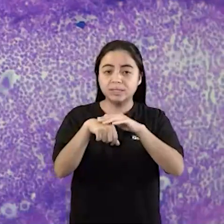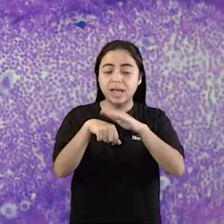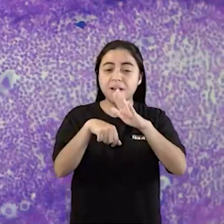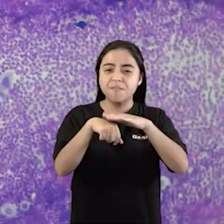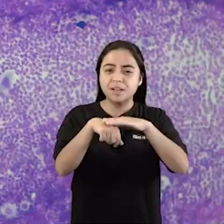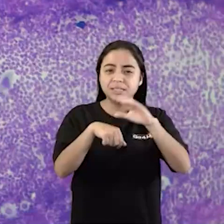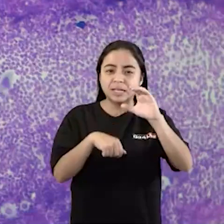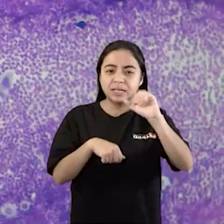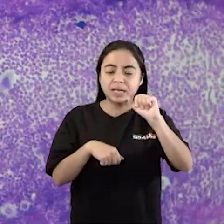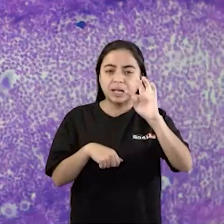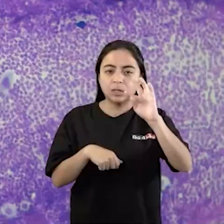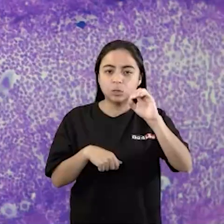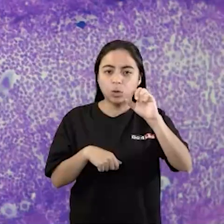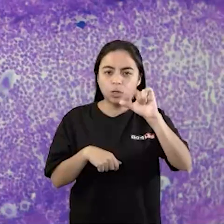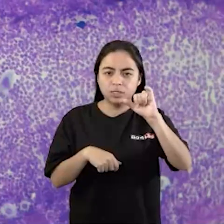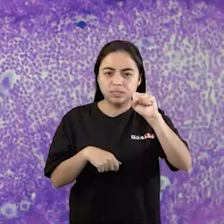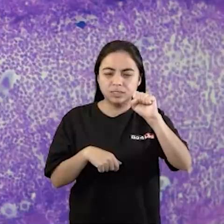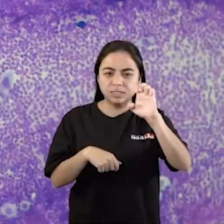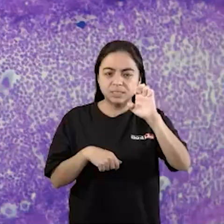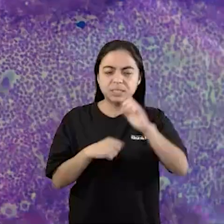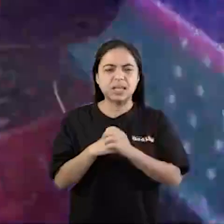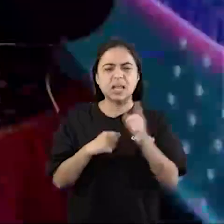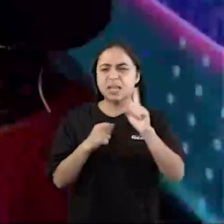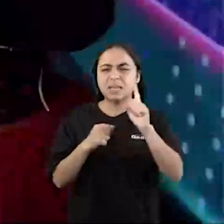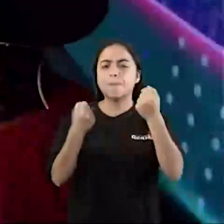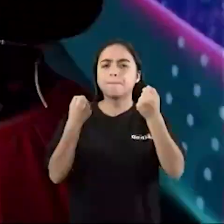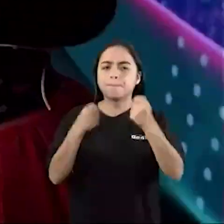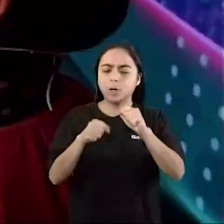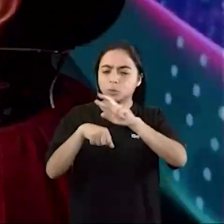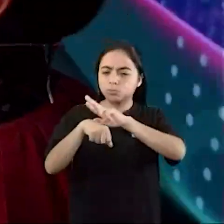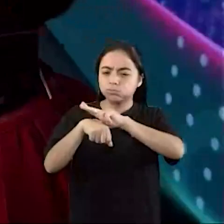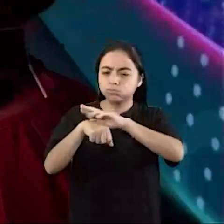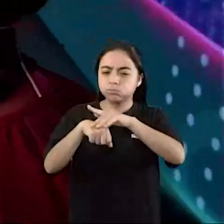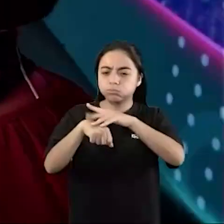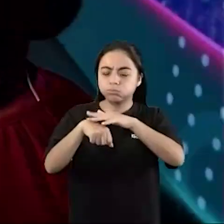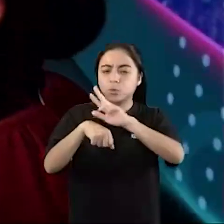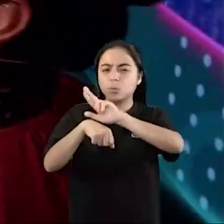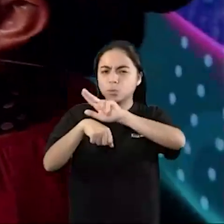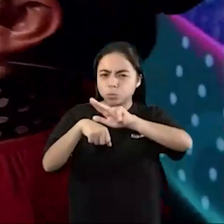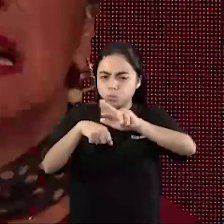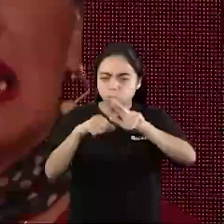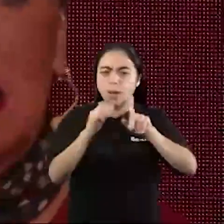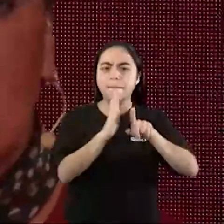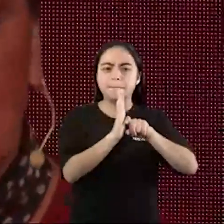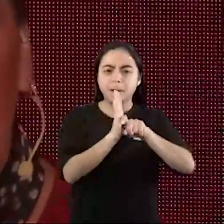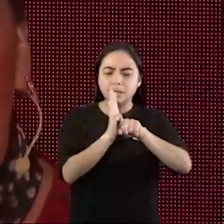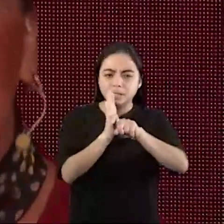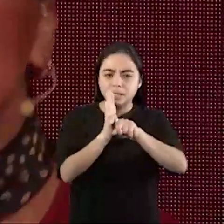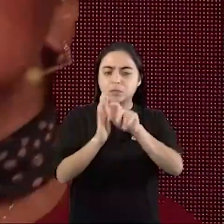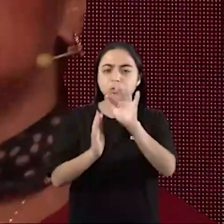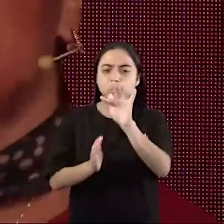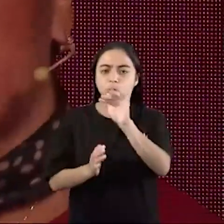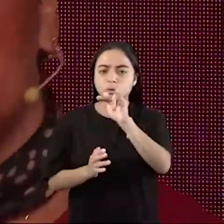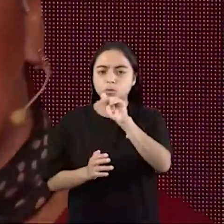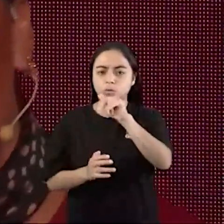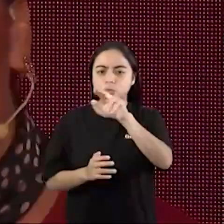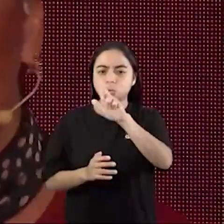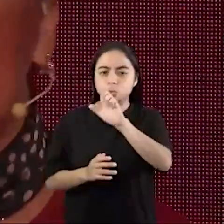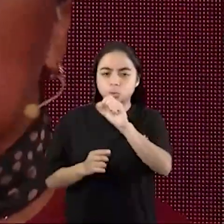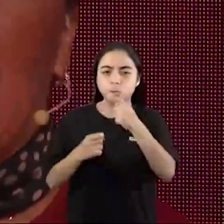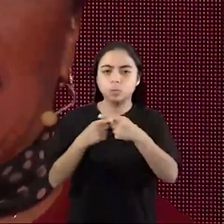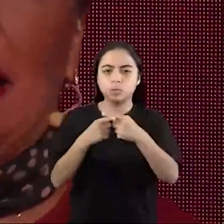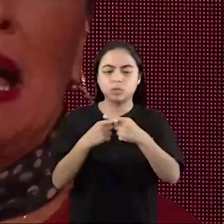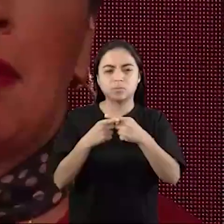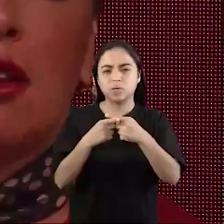acantólise acontecer? Não, isso pode ser visto em várias doenças pustulares, nas bacterianas, nas fúngicas e no próprio